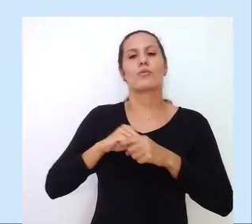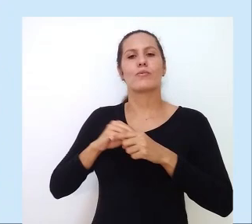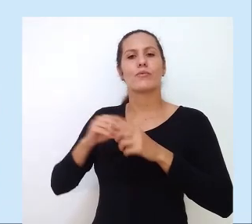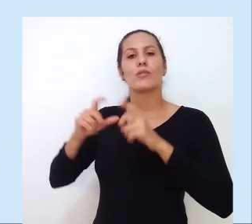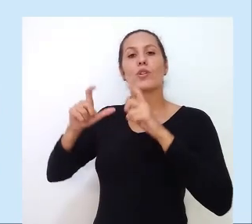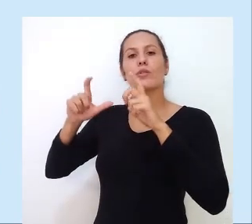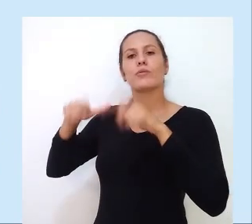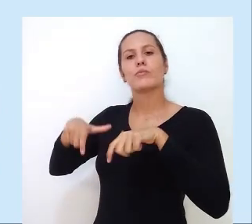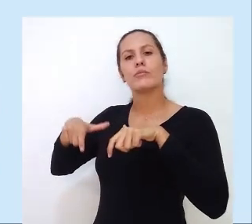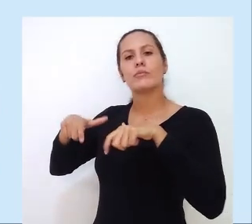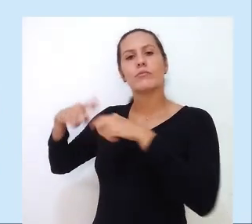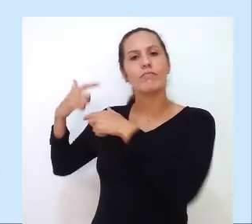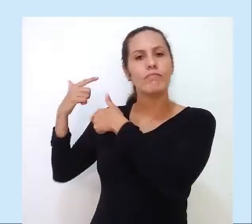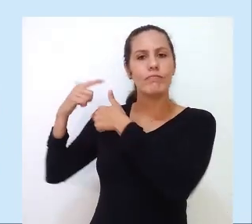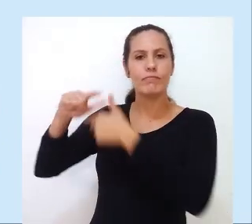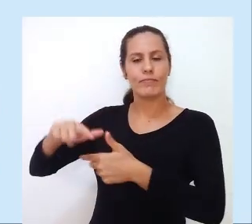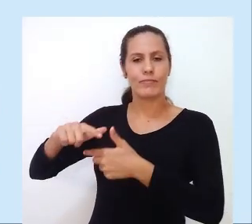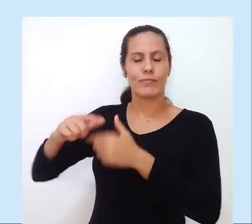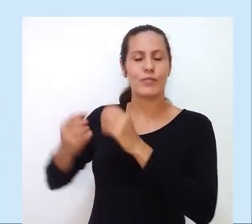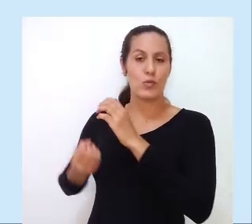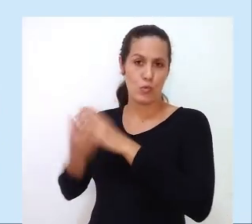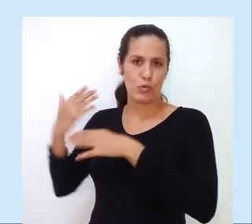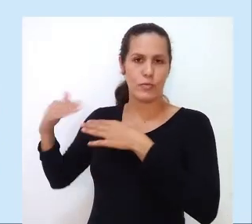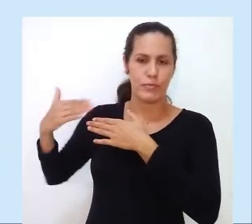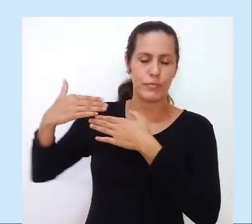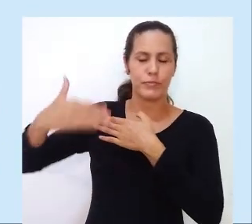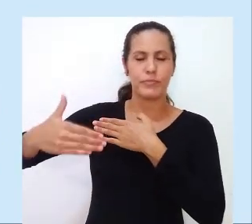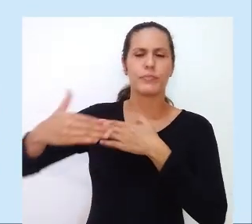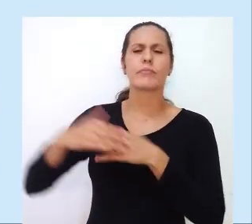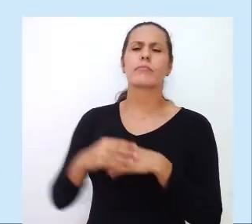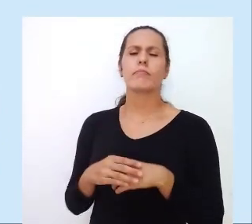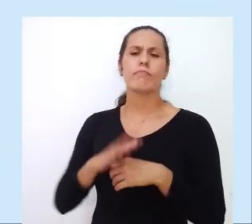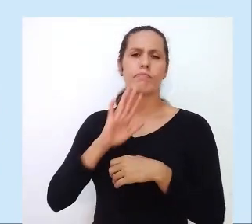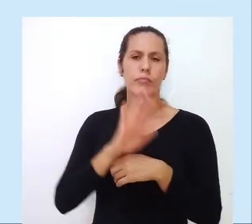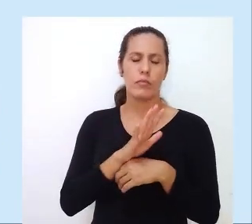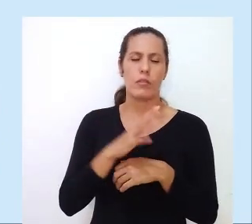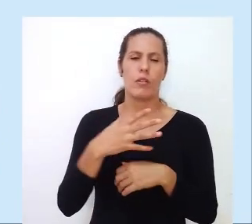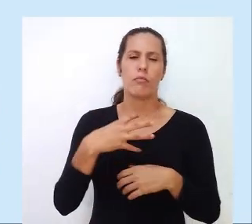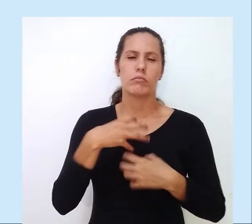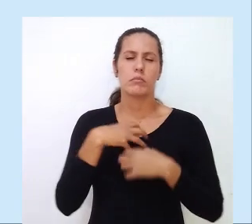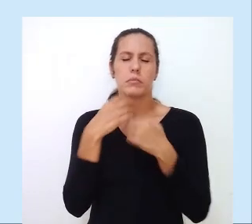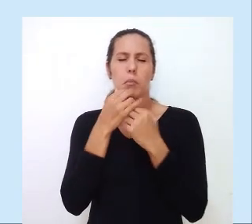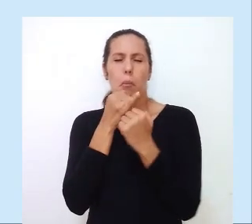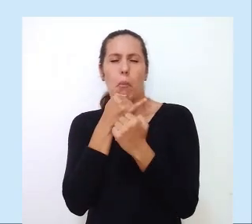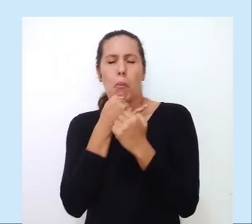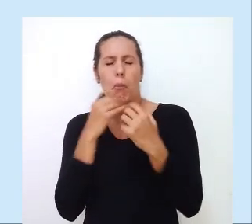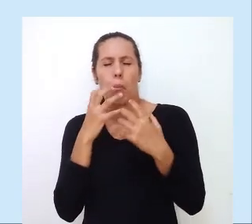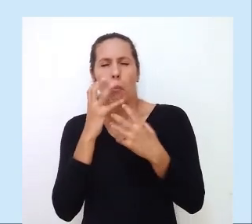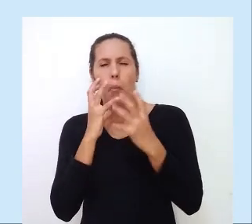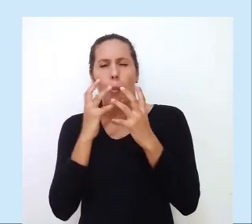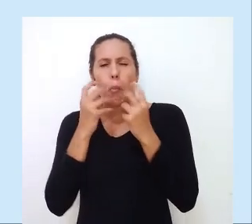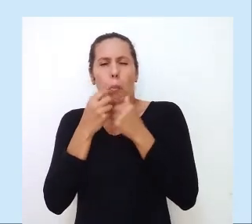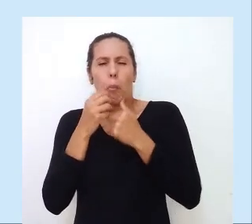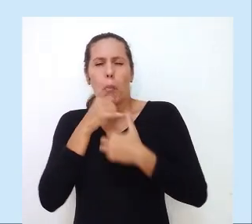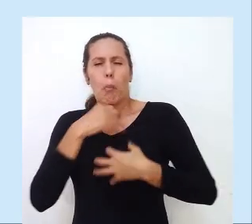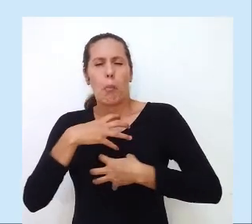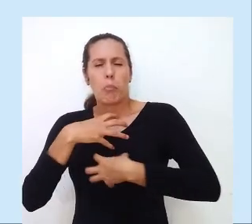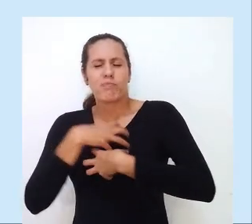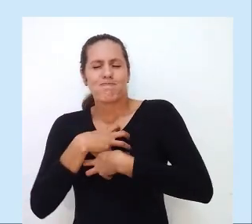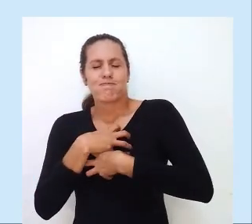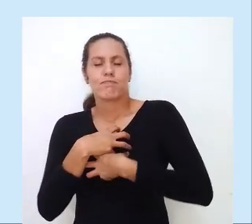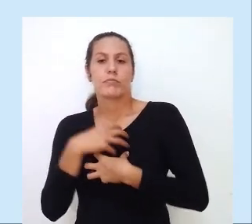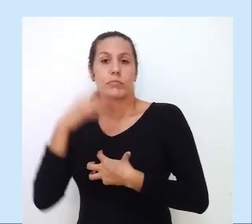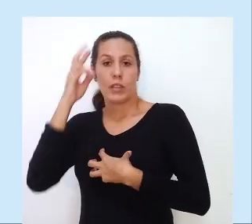surgiram ainda na Antiguidade Clássica, lá na Grécia, tá? Então, a tragédia, ela traz